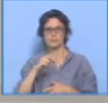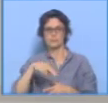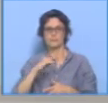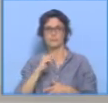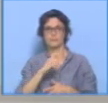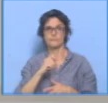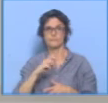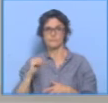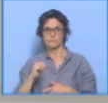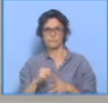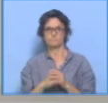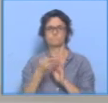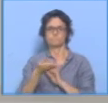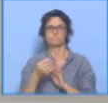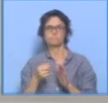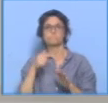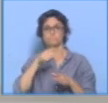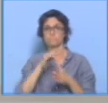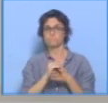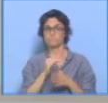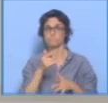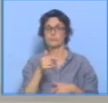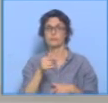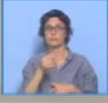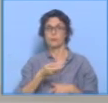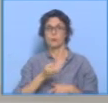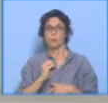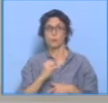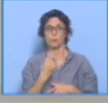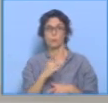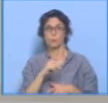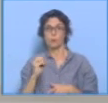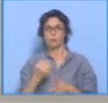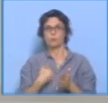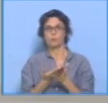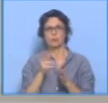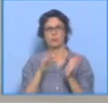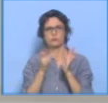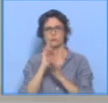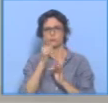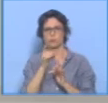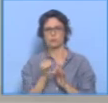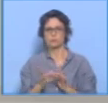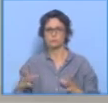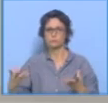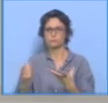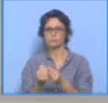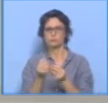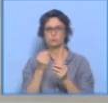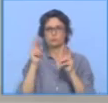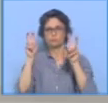Aqui, Paulo dá a Jesus um conjunto de títulos